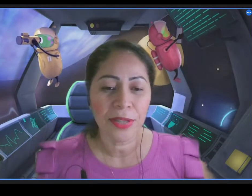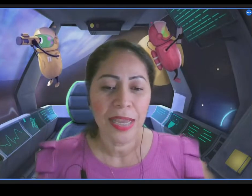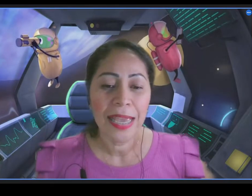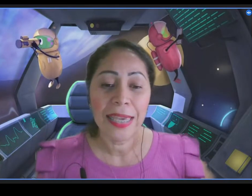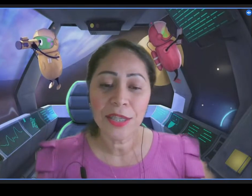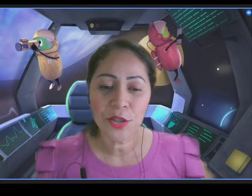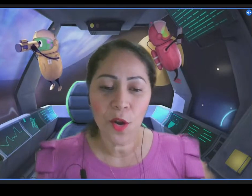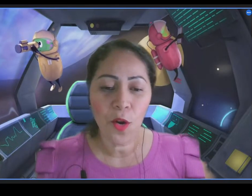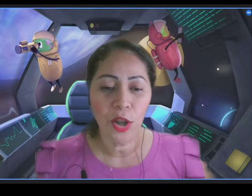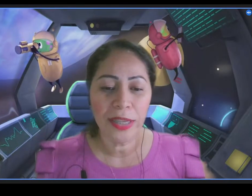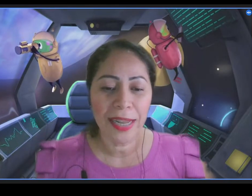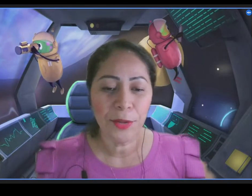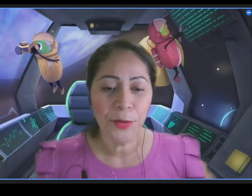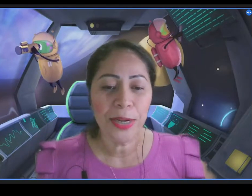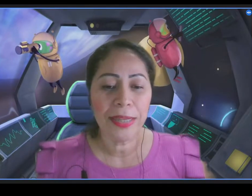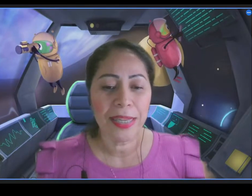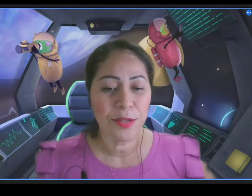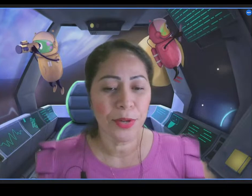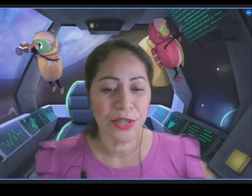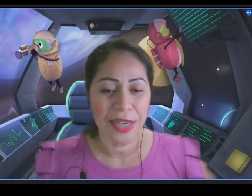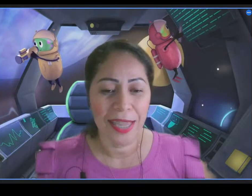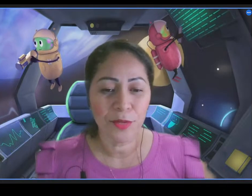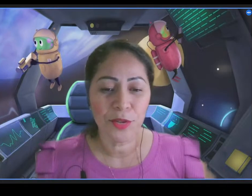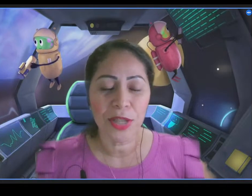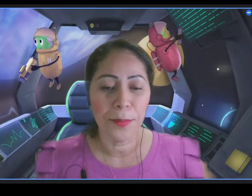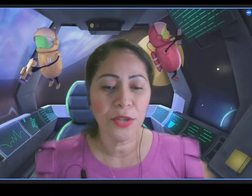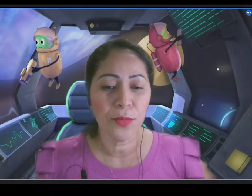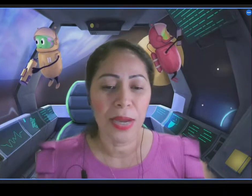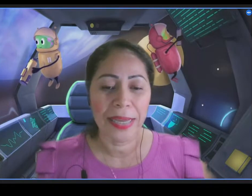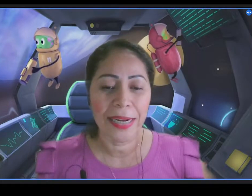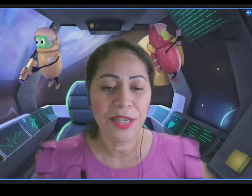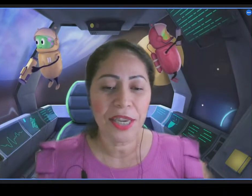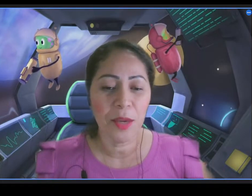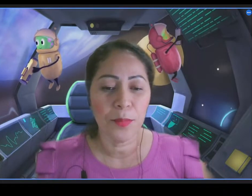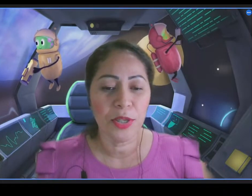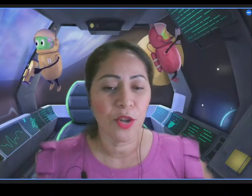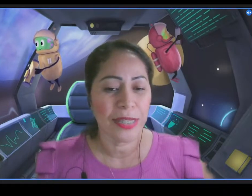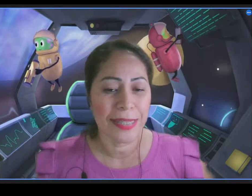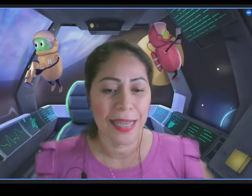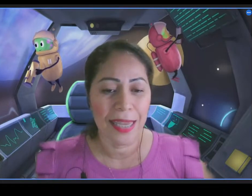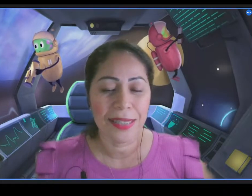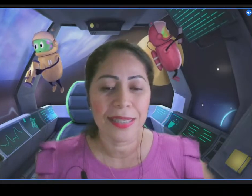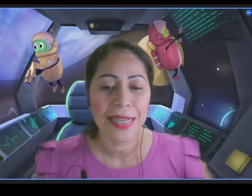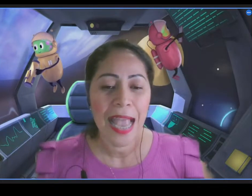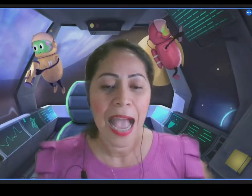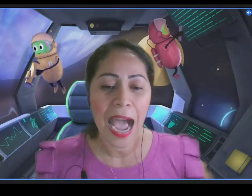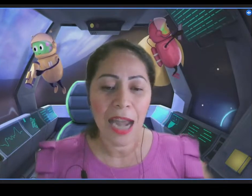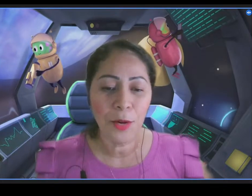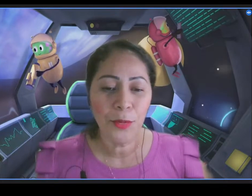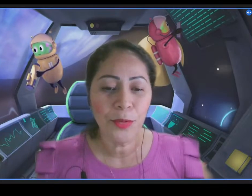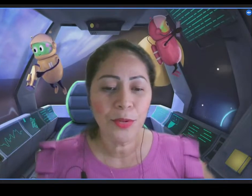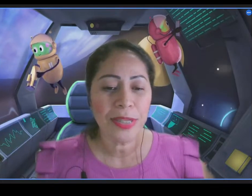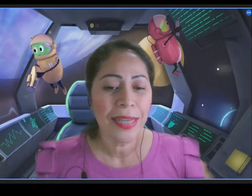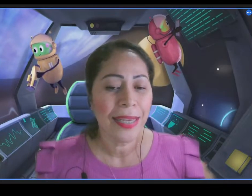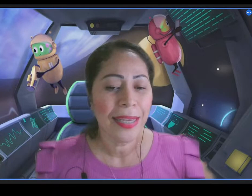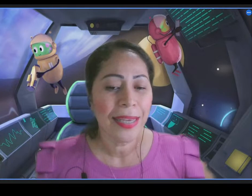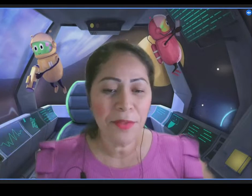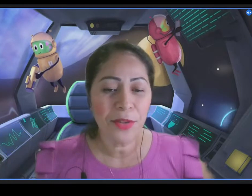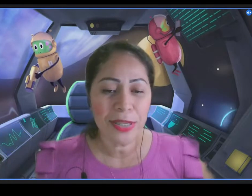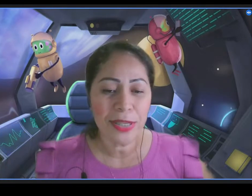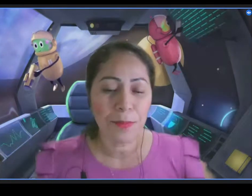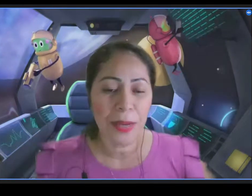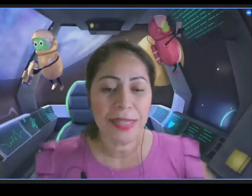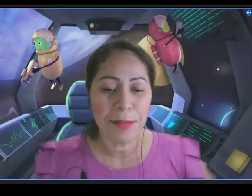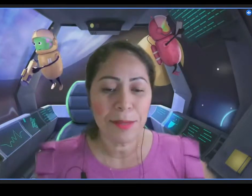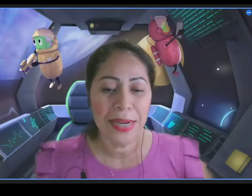Medeiros e estou coordenadora deste projeto, juntamente com uma grande equipe de docentes, alunos e